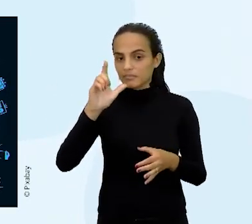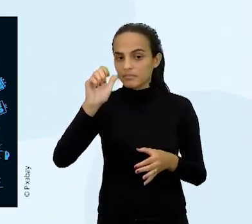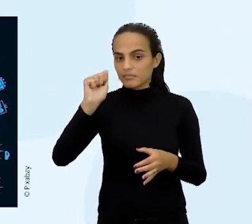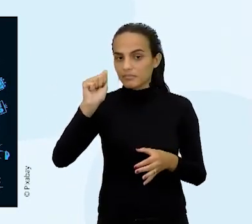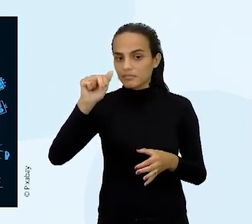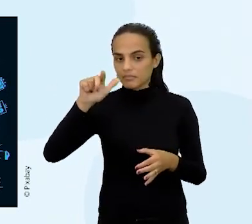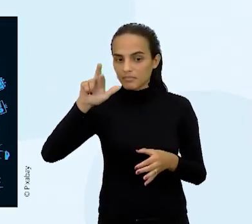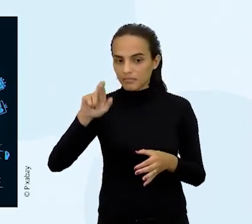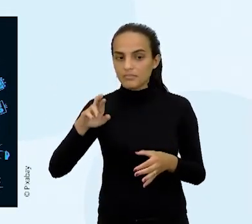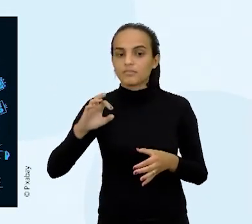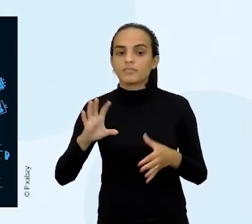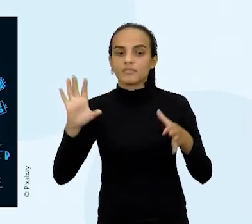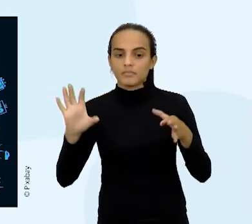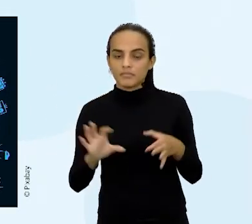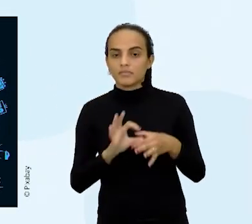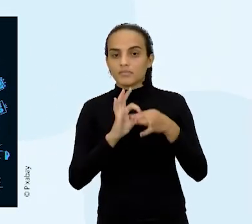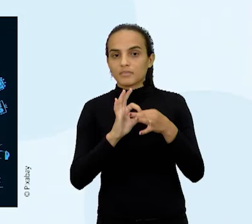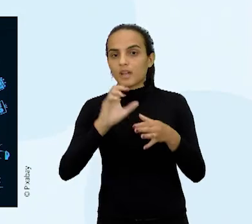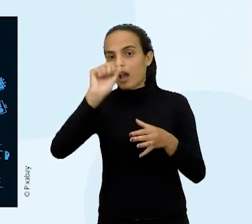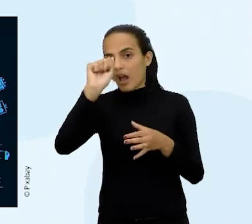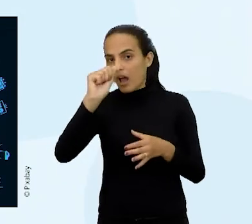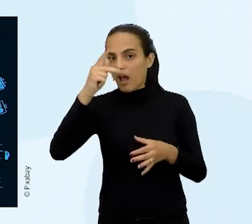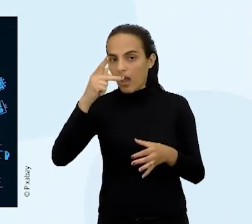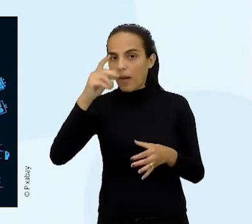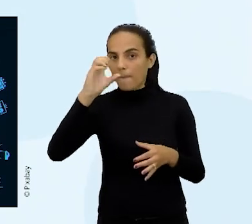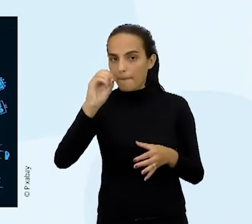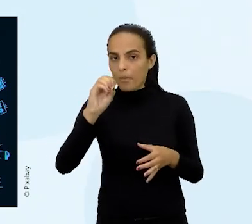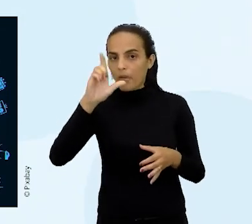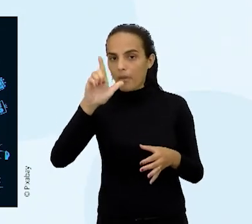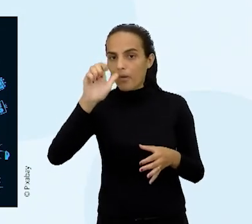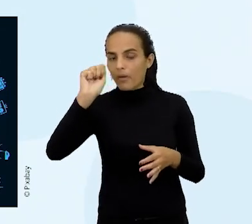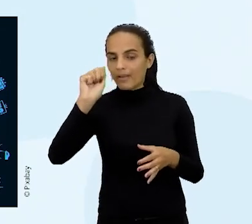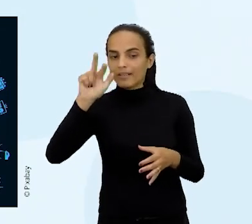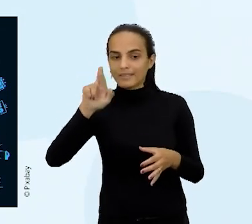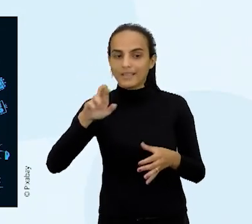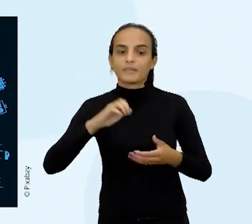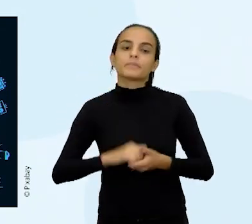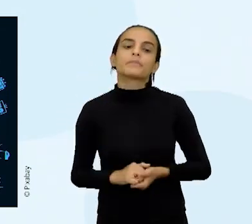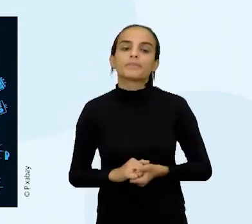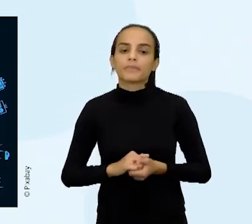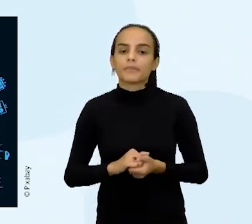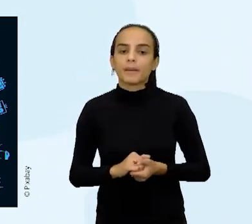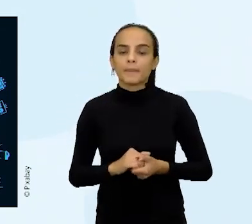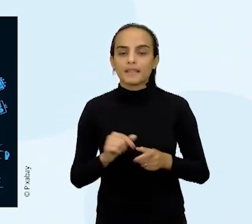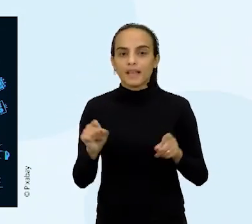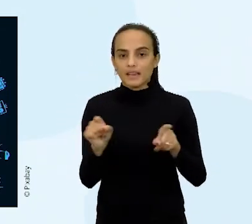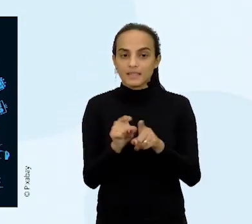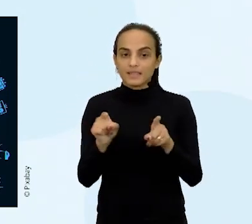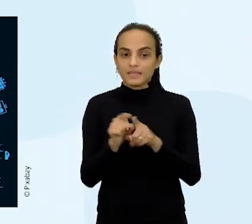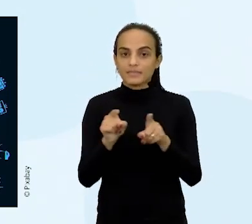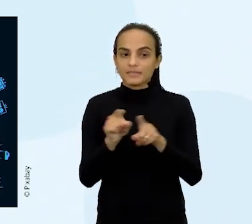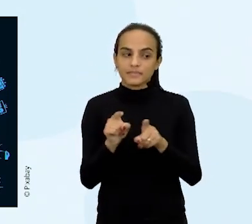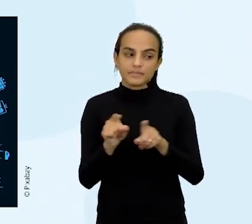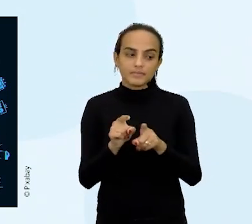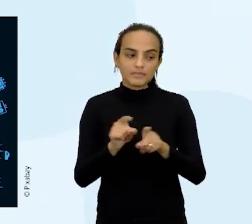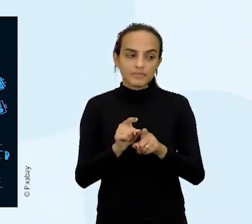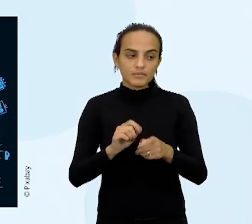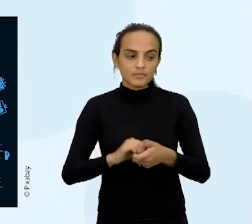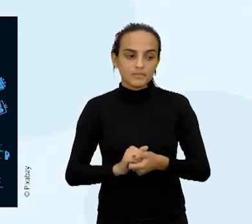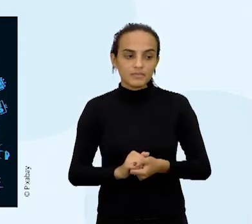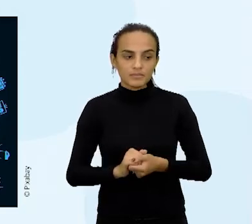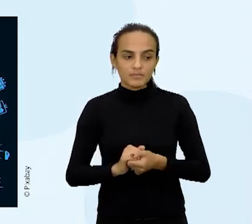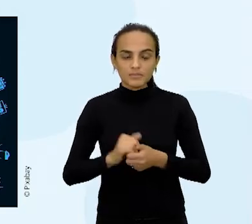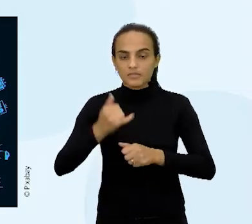mais fora assim, do assunto, mas é porque era uma habilidade de retomada. E logo em seguida a gente teve ligação polar, que